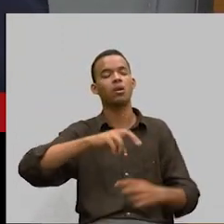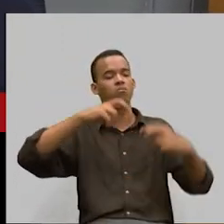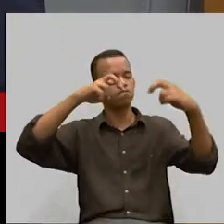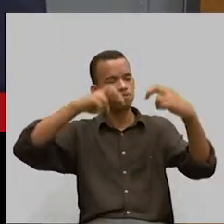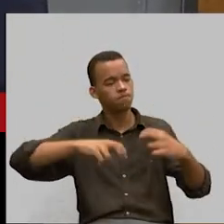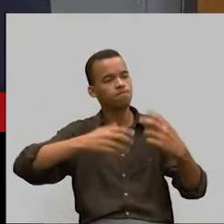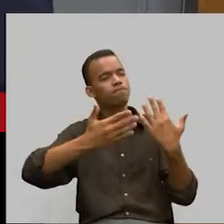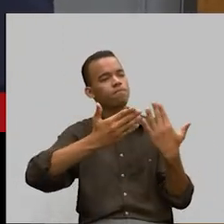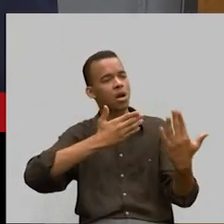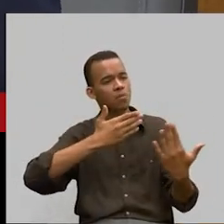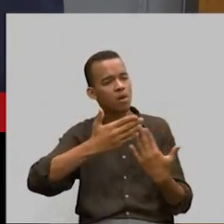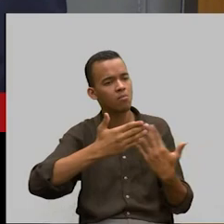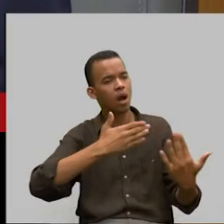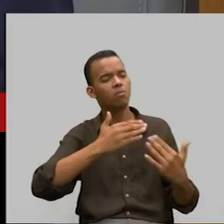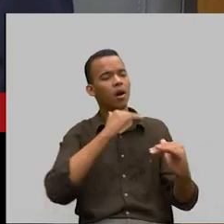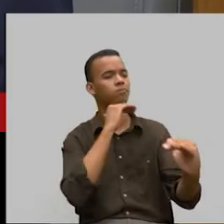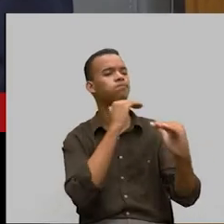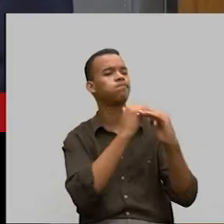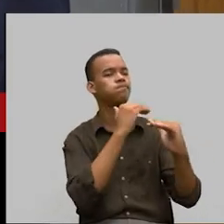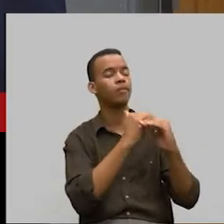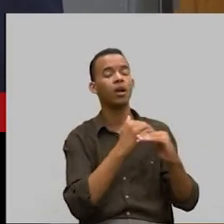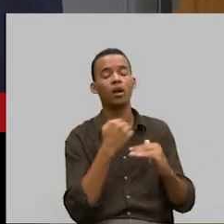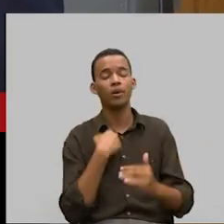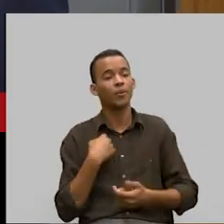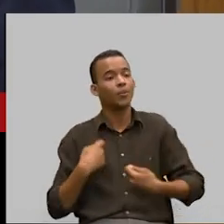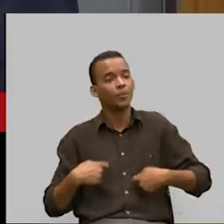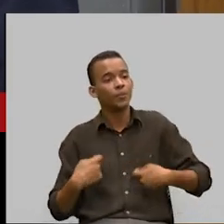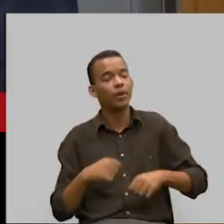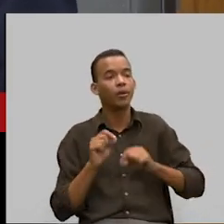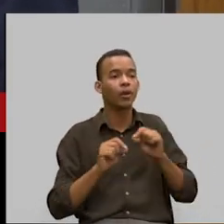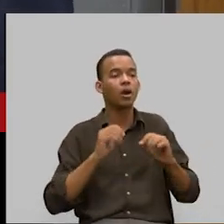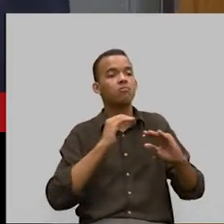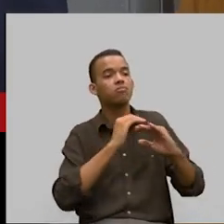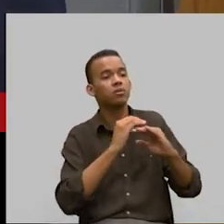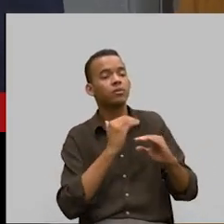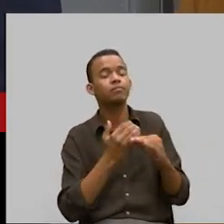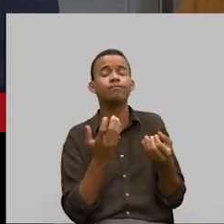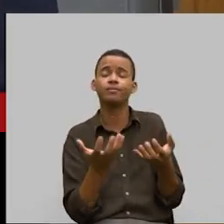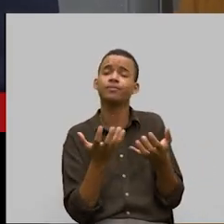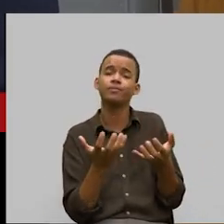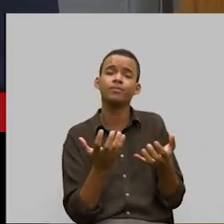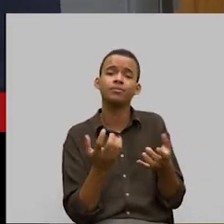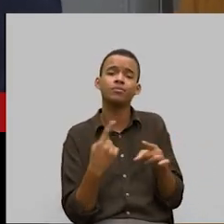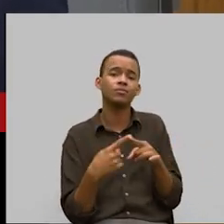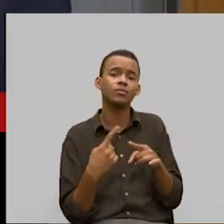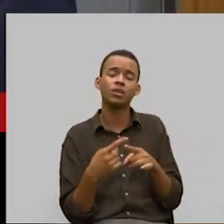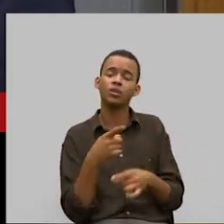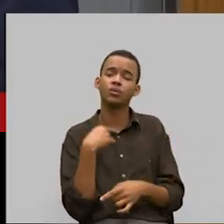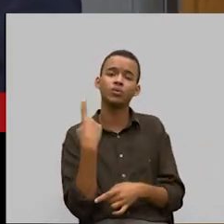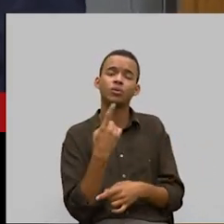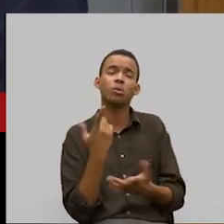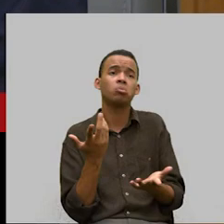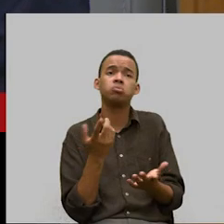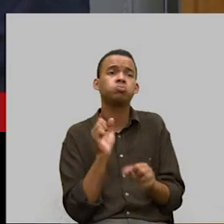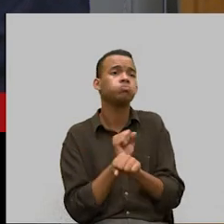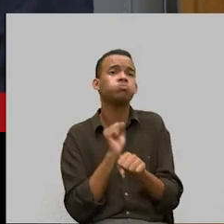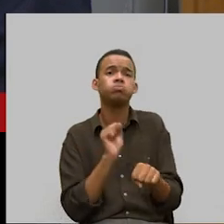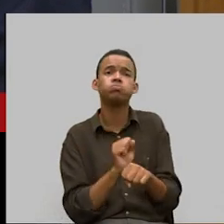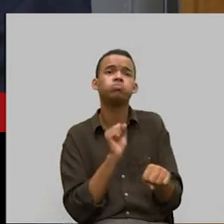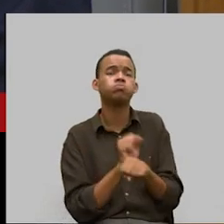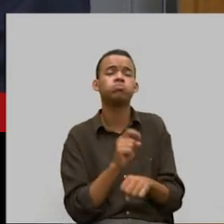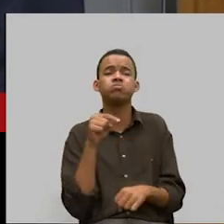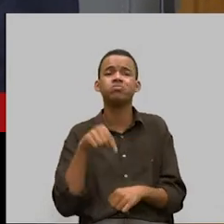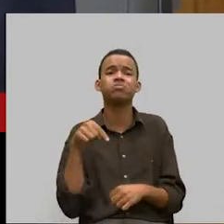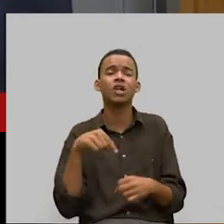igual para discutir os nossos reais problemas e resolver porque a gente quando é que isso vai acontecer nesse